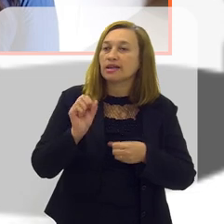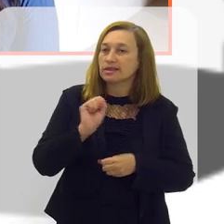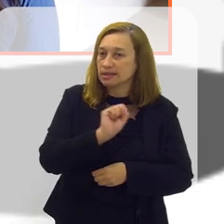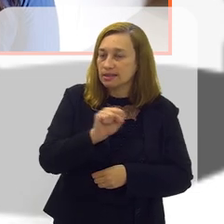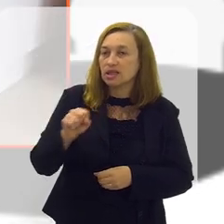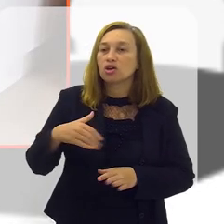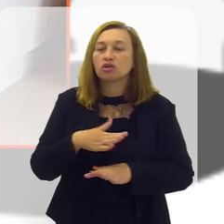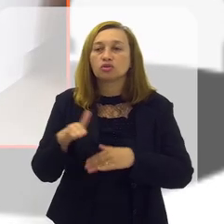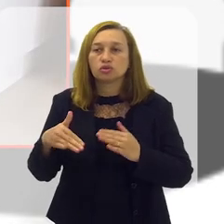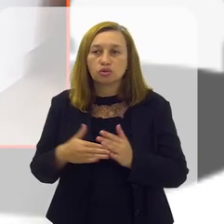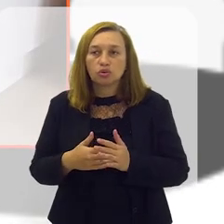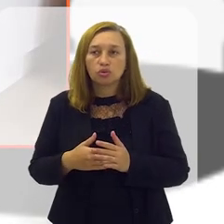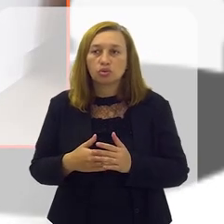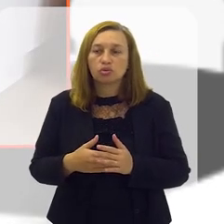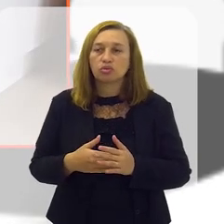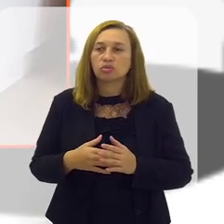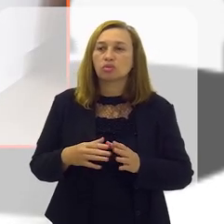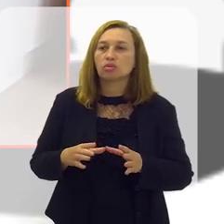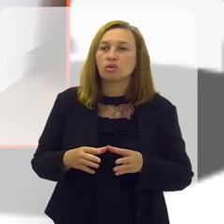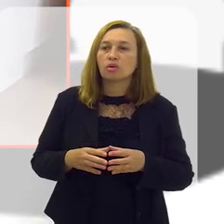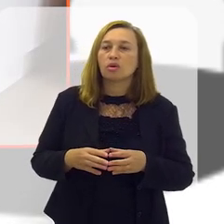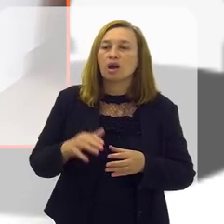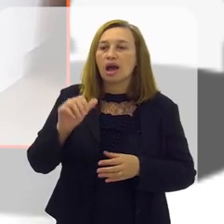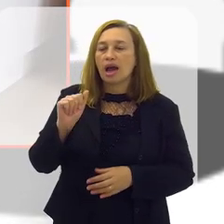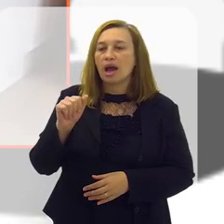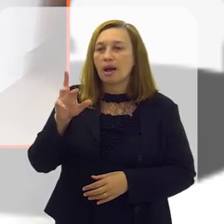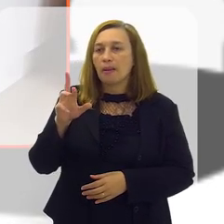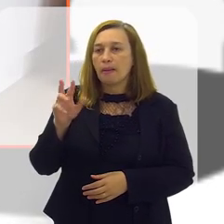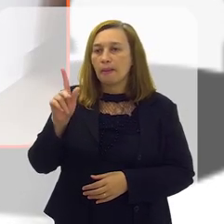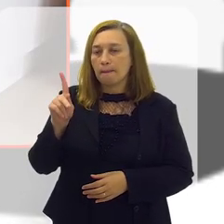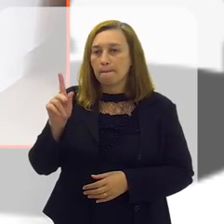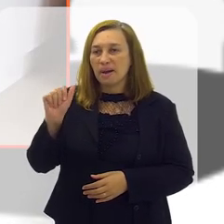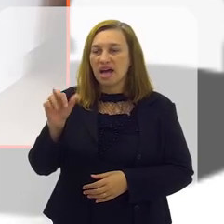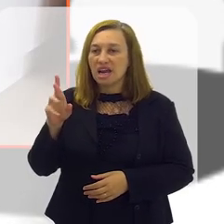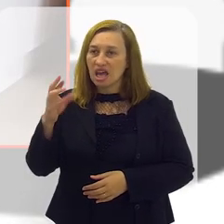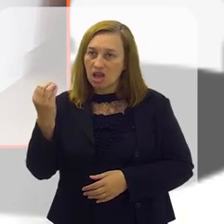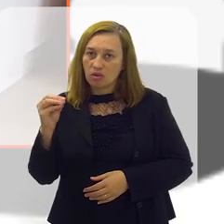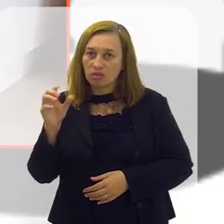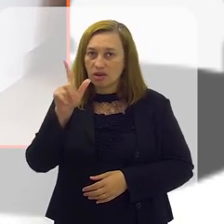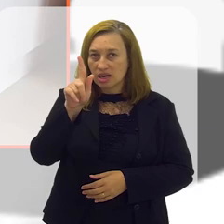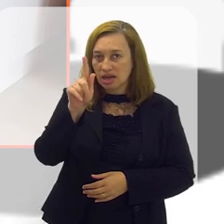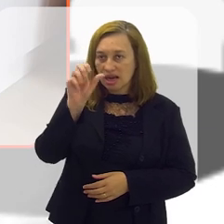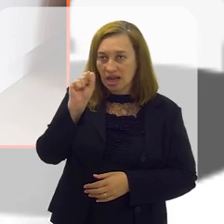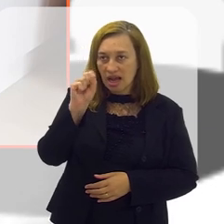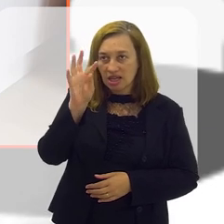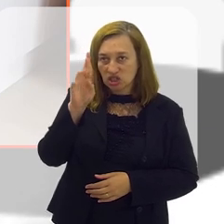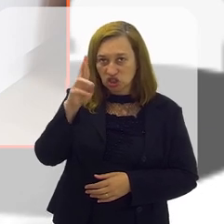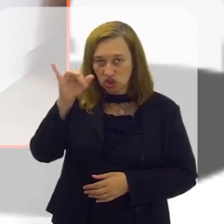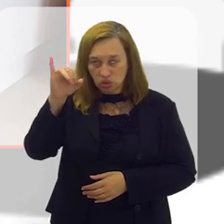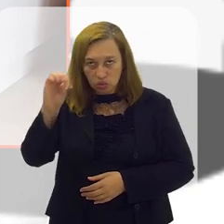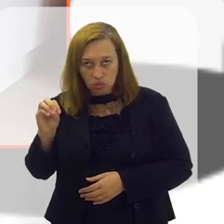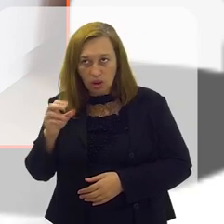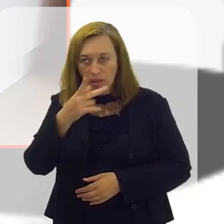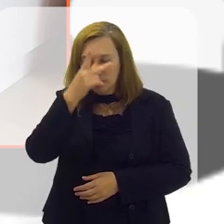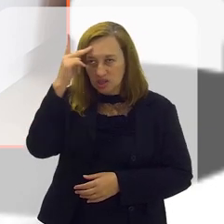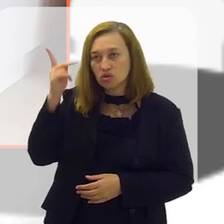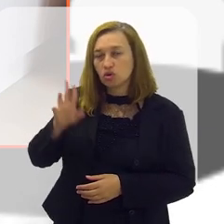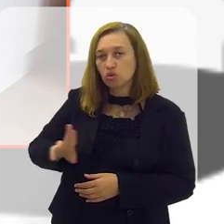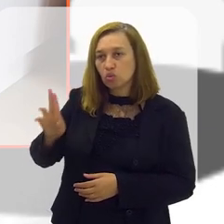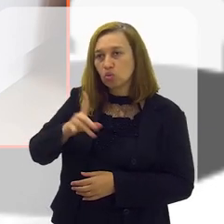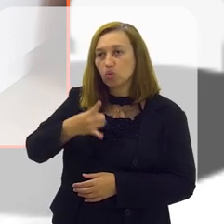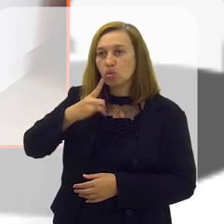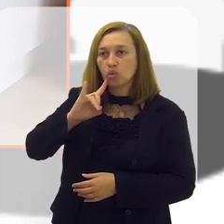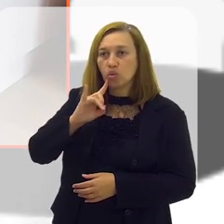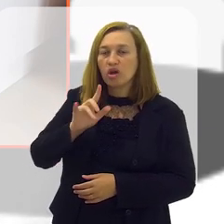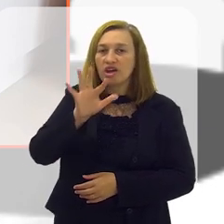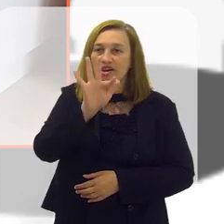Sim, todo o aparelho gástrico, né, ele é bem prejudicado normalmente no portador, na pessoa portadora do alcoolismo,